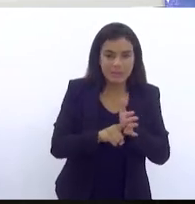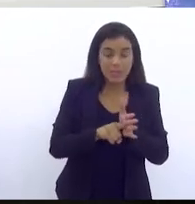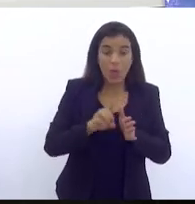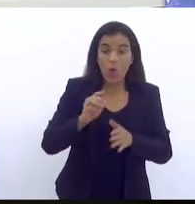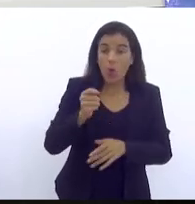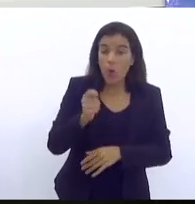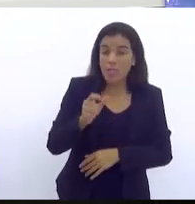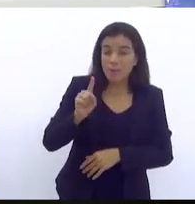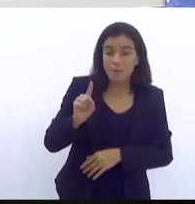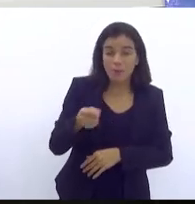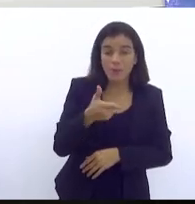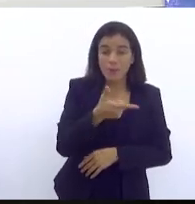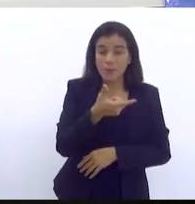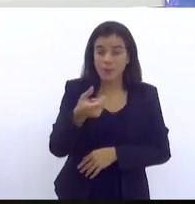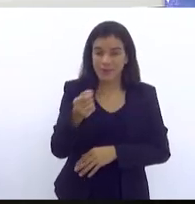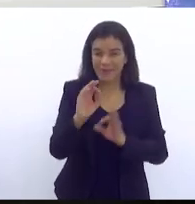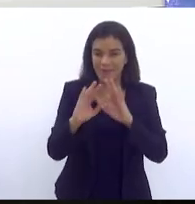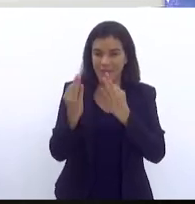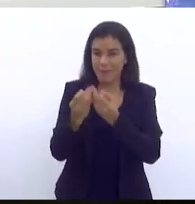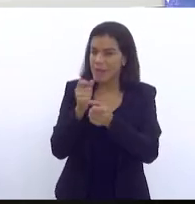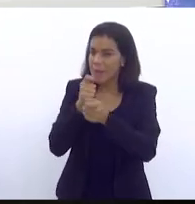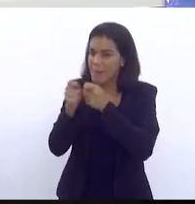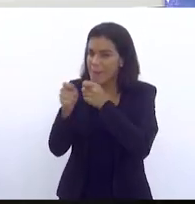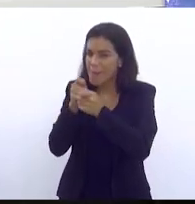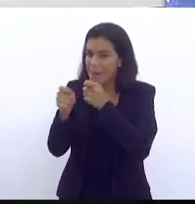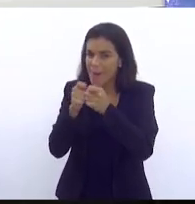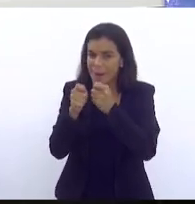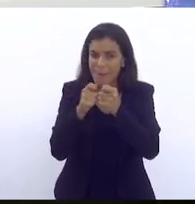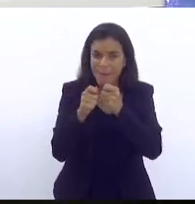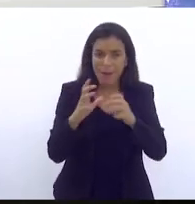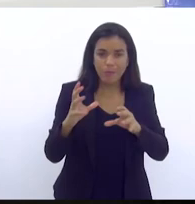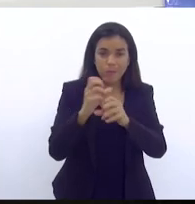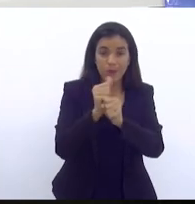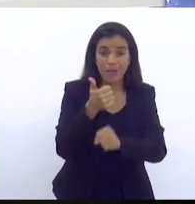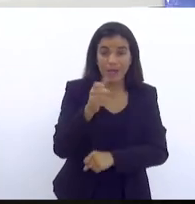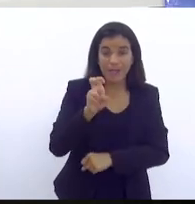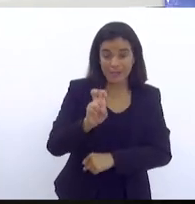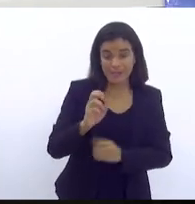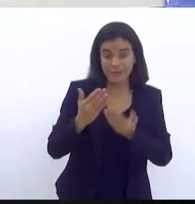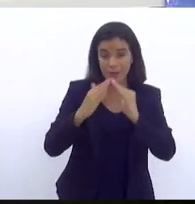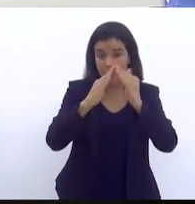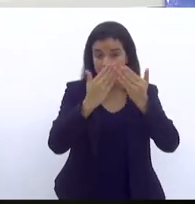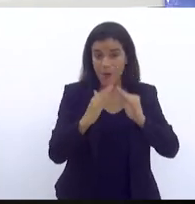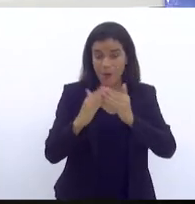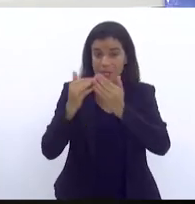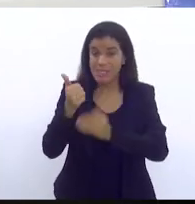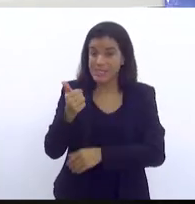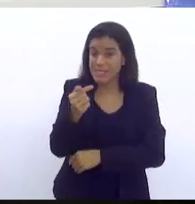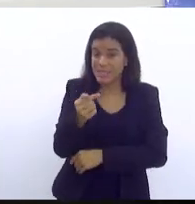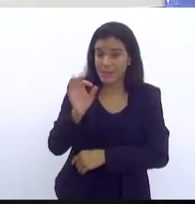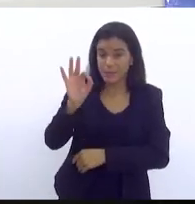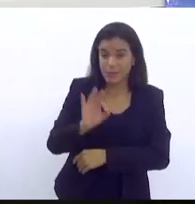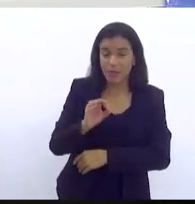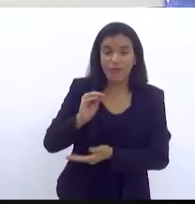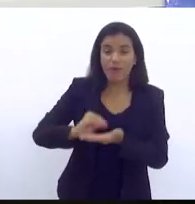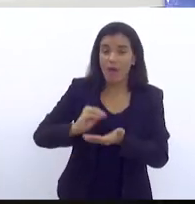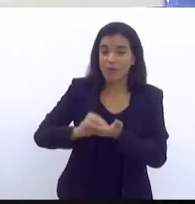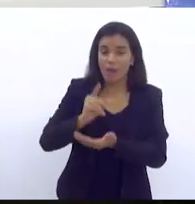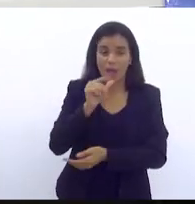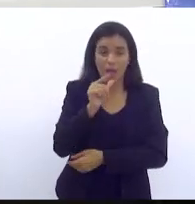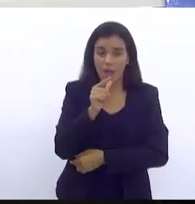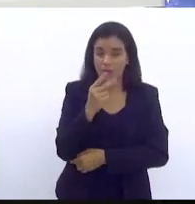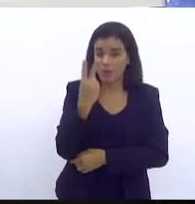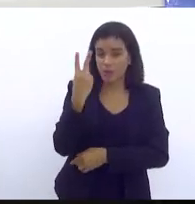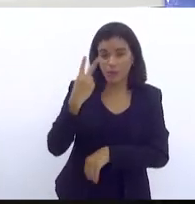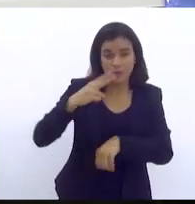1200 famílias entrevistadas nas 15 comunidades 17% tem falta de água pelo menos duas